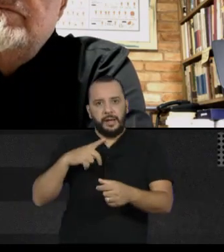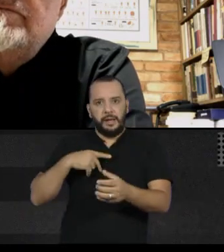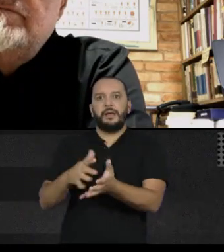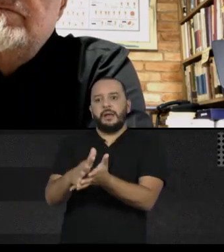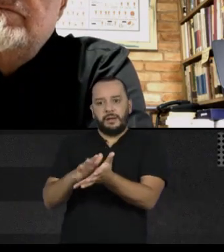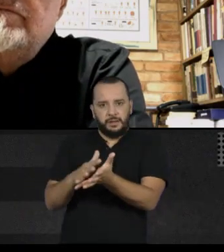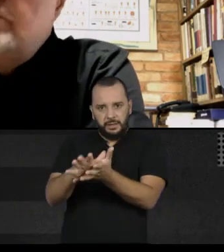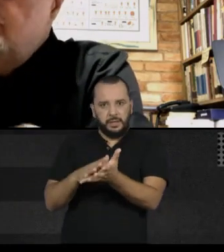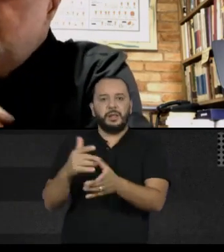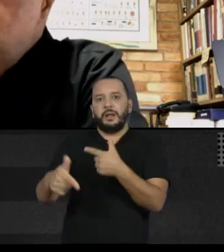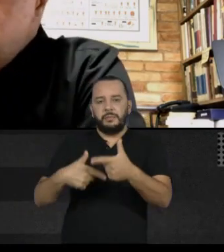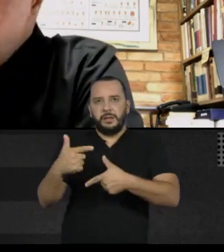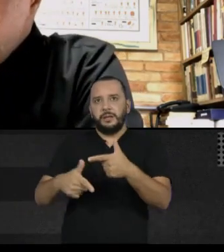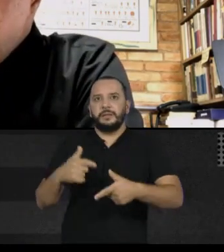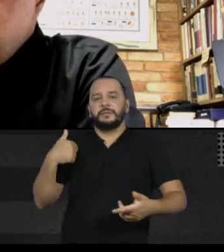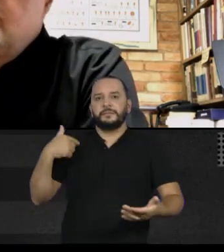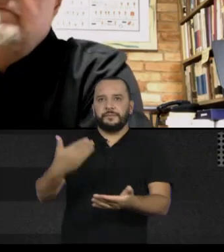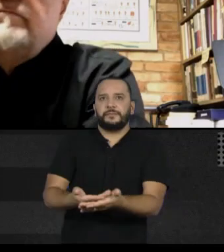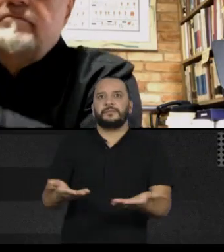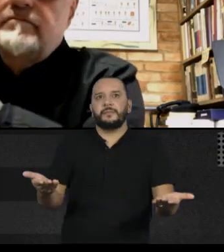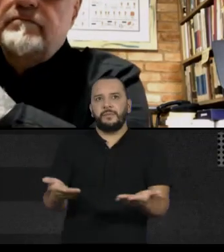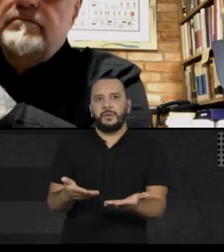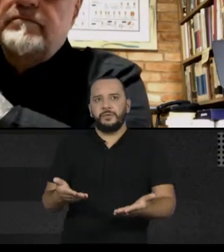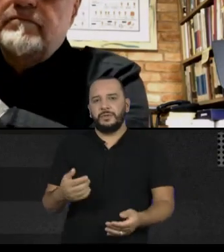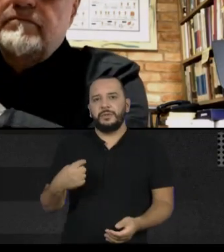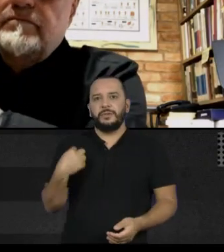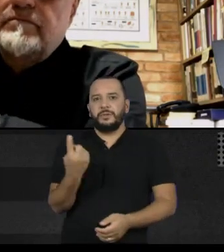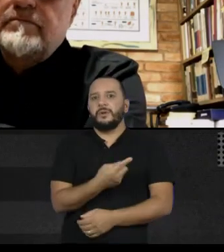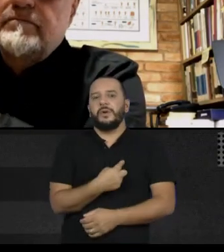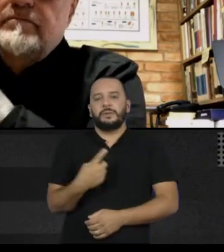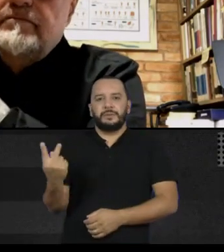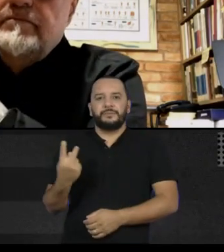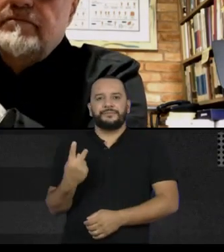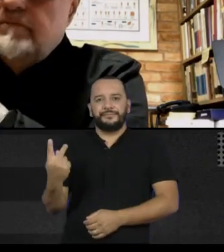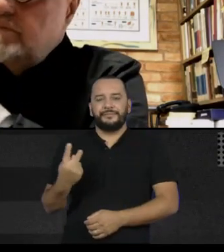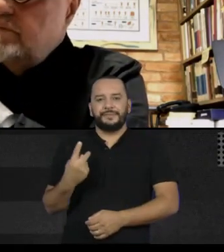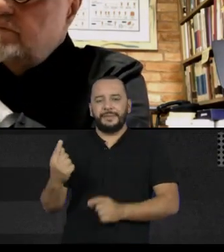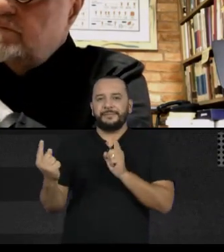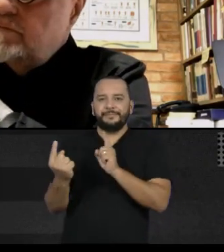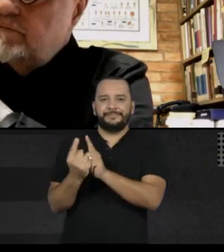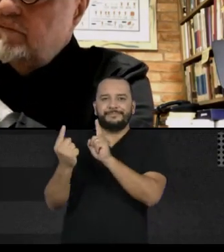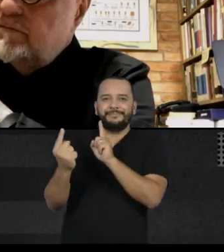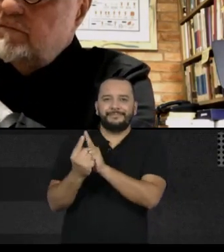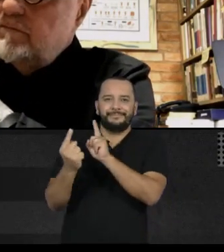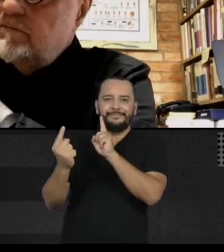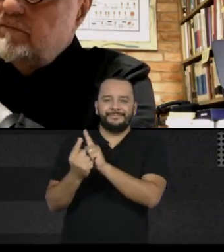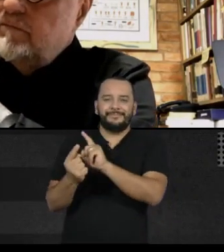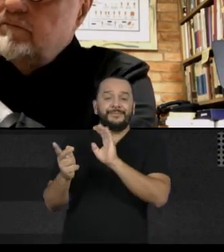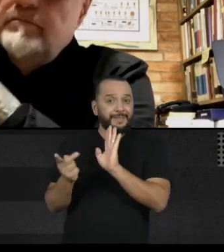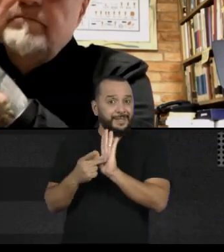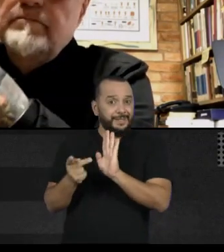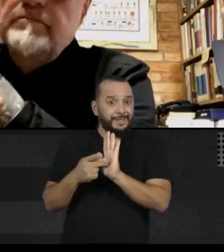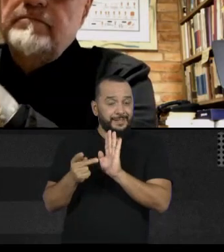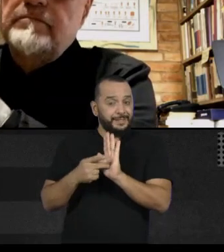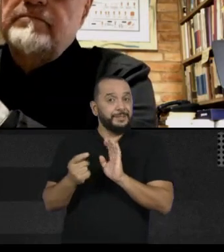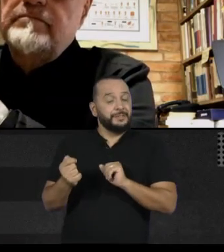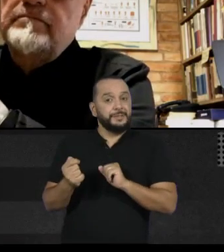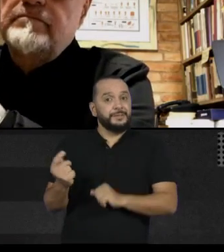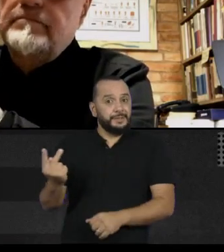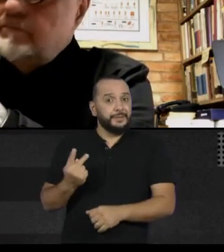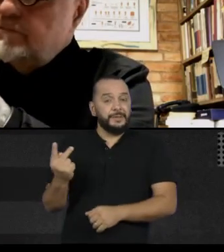um relacionamento muito grande no meio disso tudo. Eu assessorei como carnavalesco, continuei